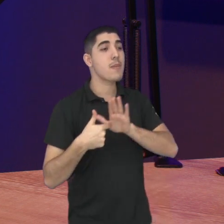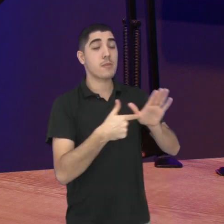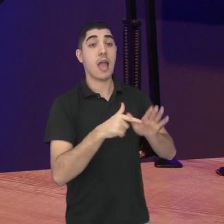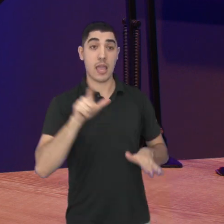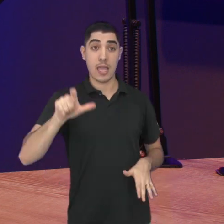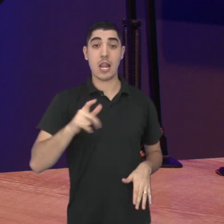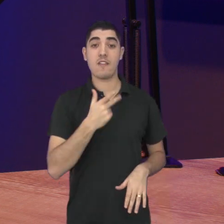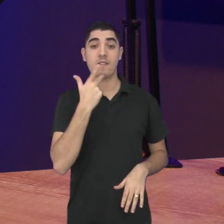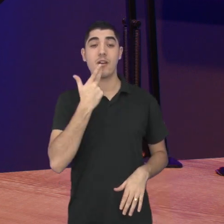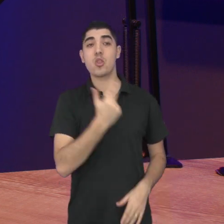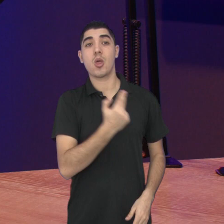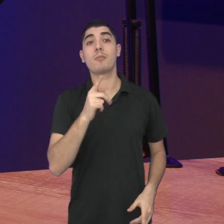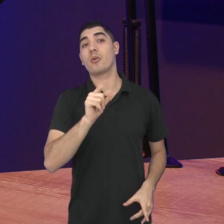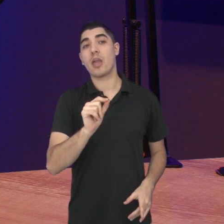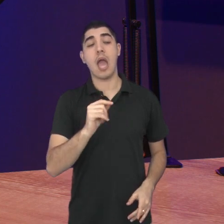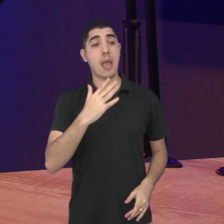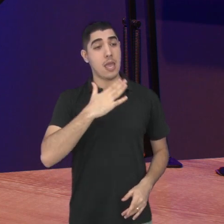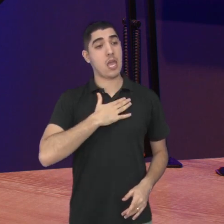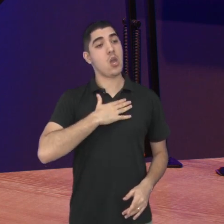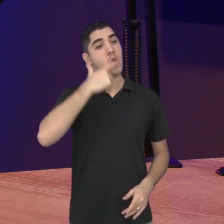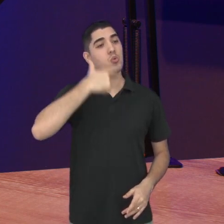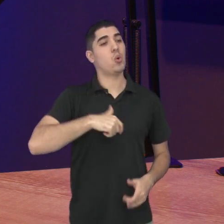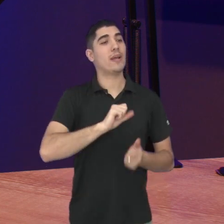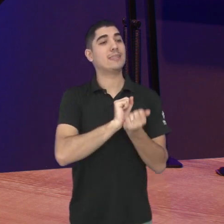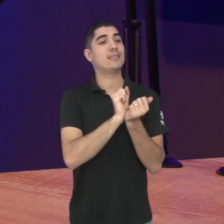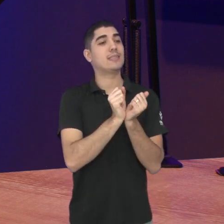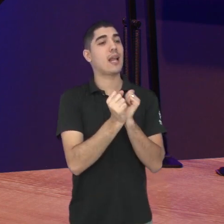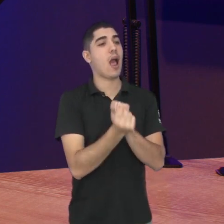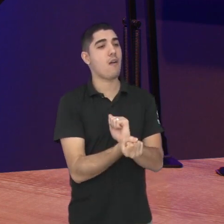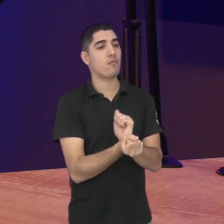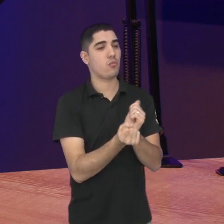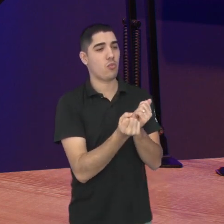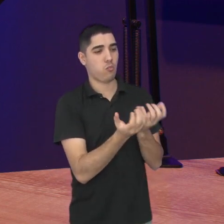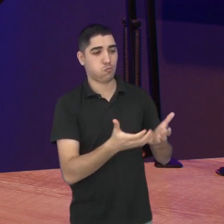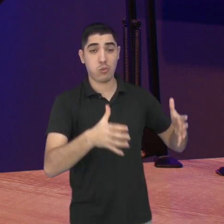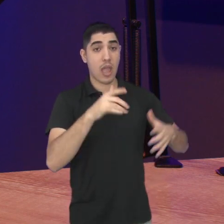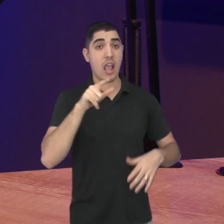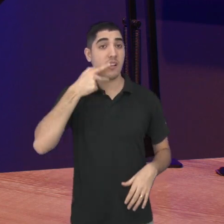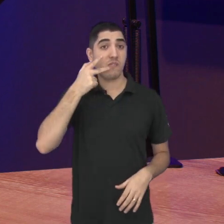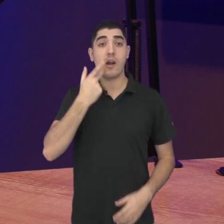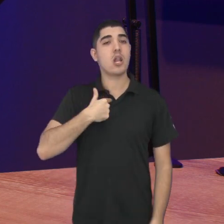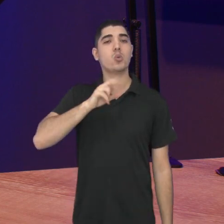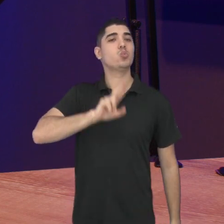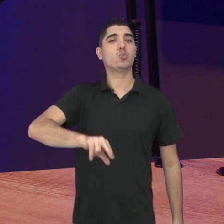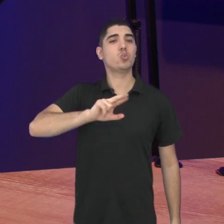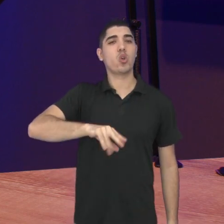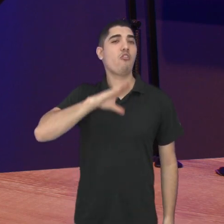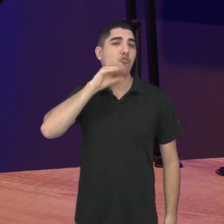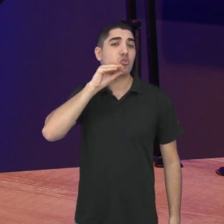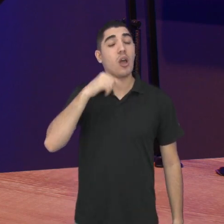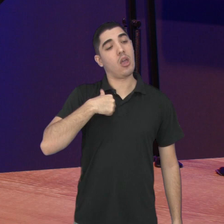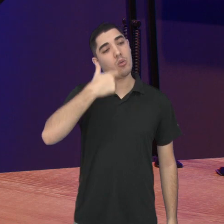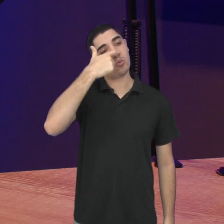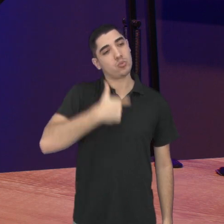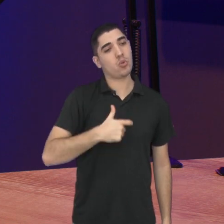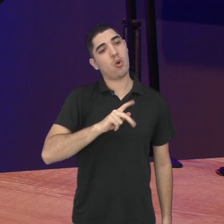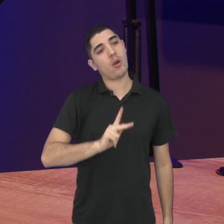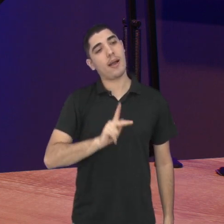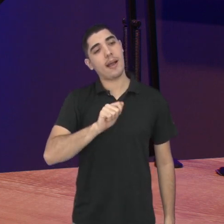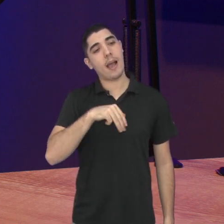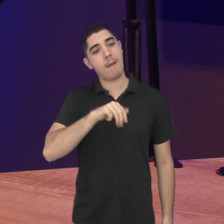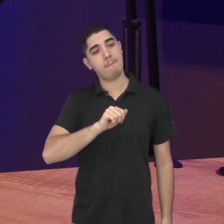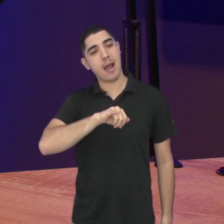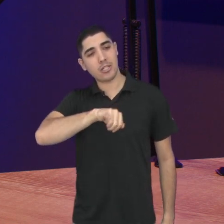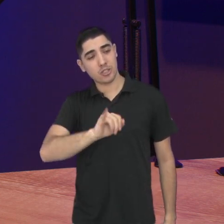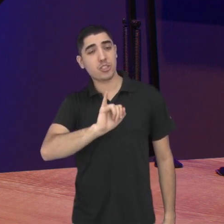se intitula o escravo das caldeiras. Então, assim, ele não é um funcionário, ele não é uma pessoa, ele fala, eu sou o Kamaji, o